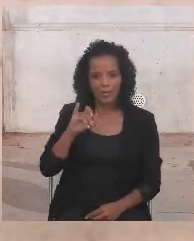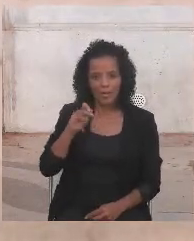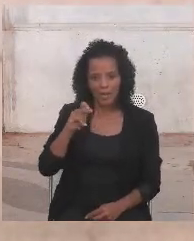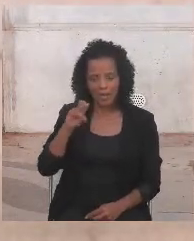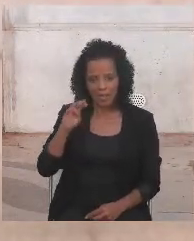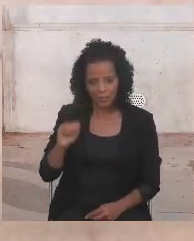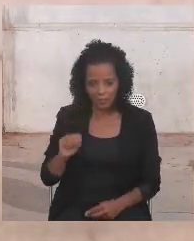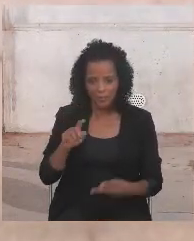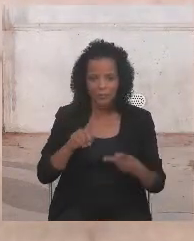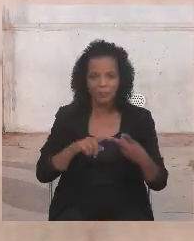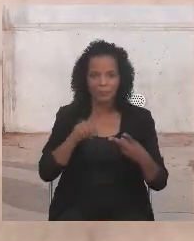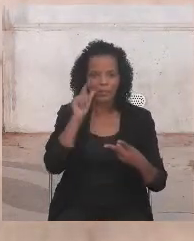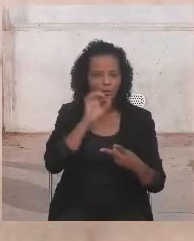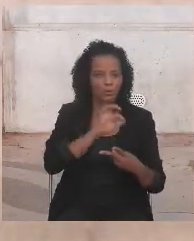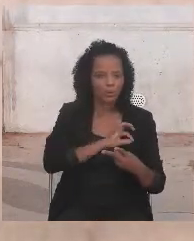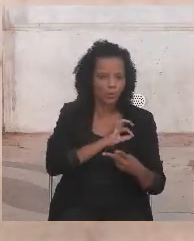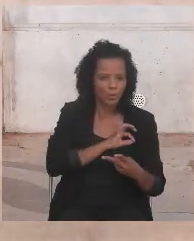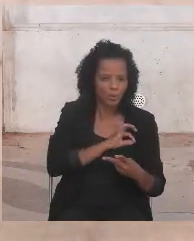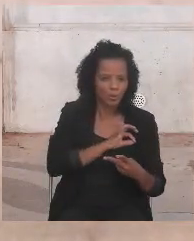Senhor